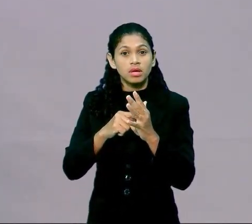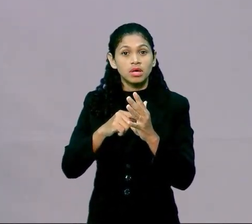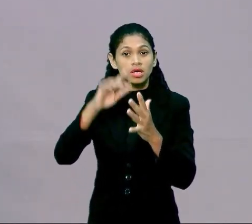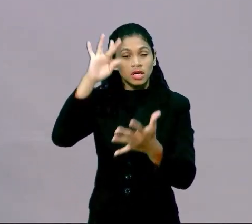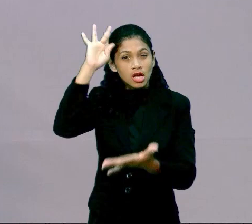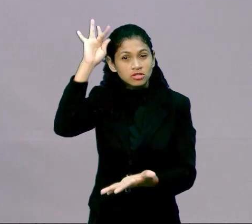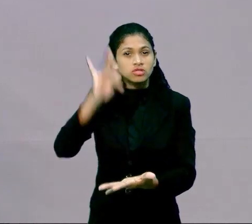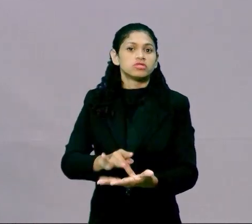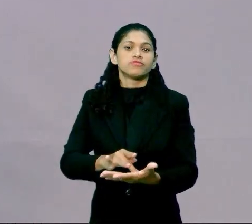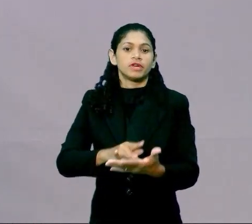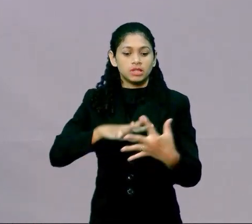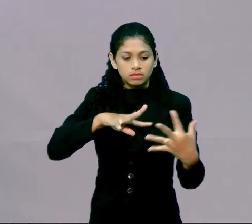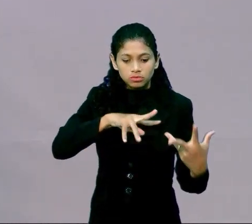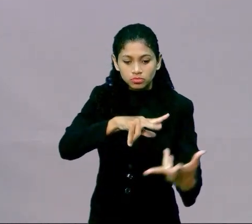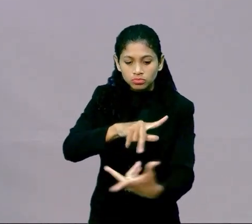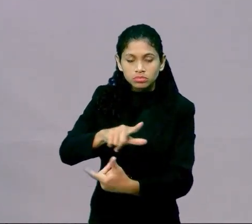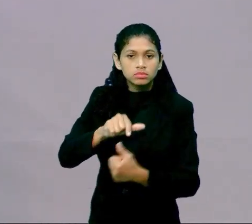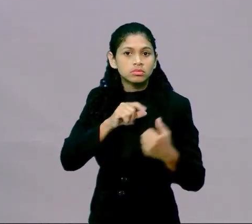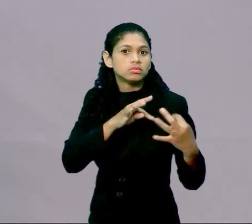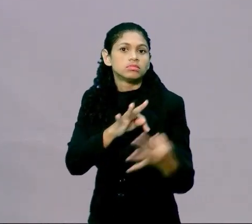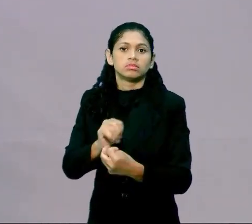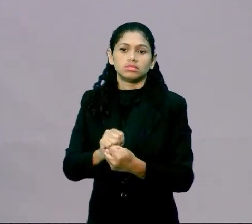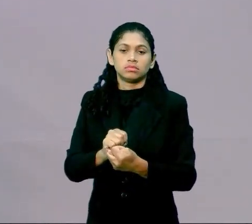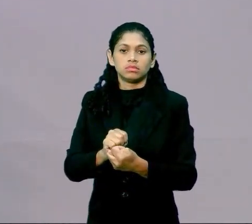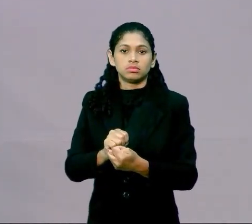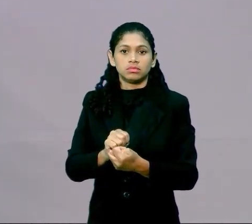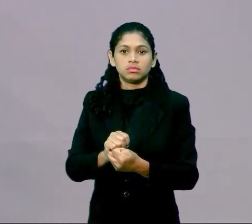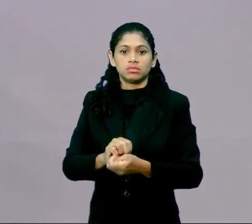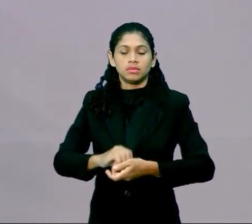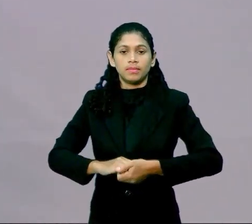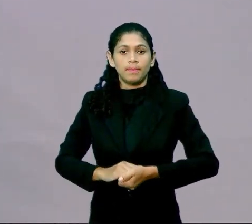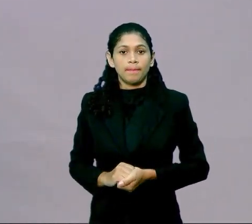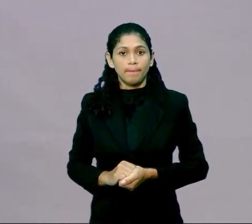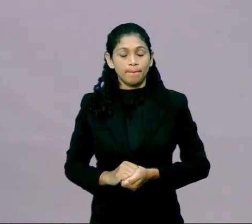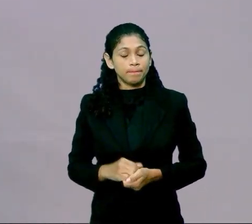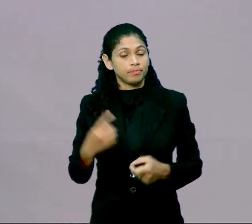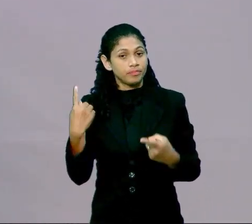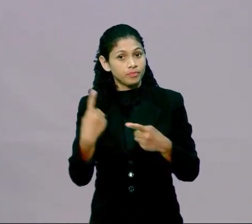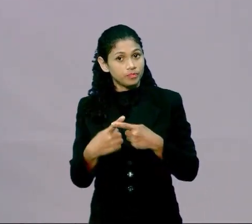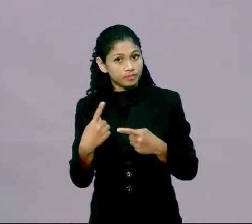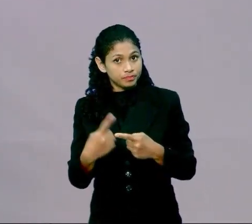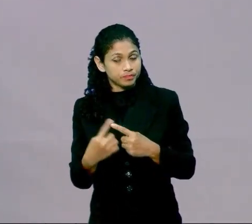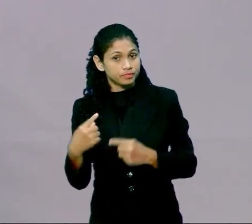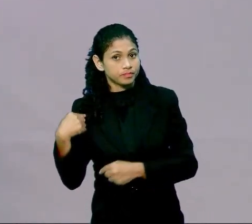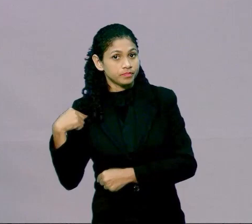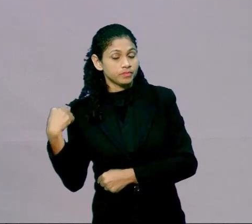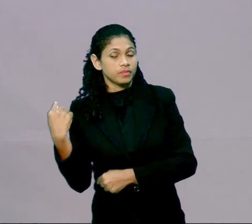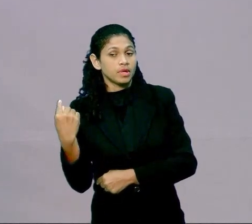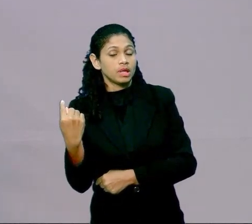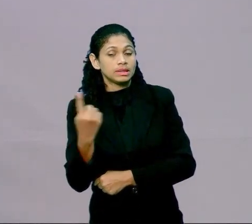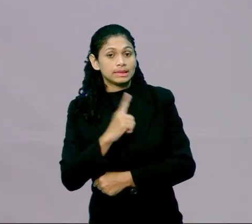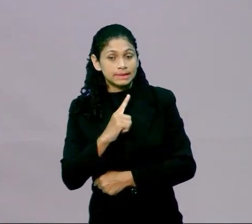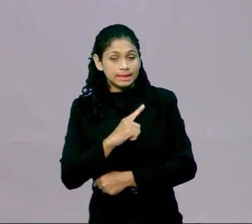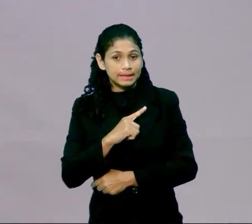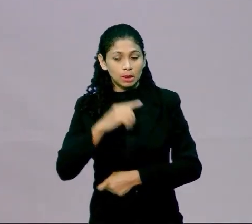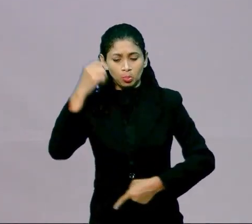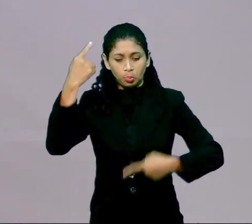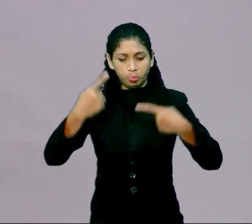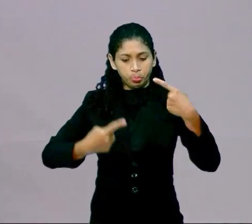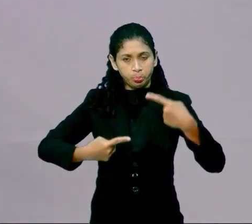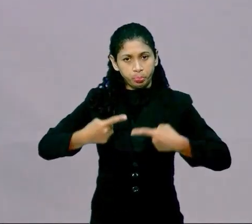situação polêmica que gera muitas controvérsias, porque nós sabemos, inclusive aprendemos em